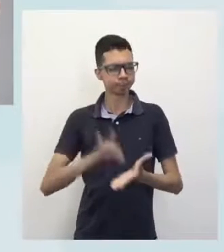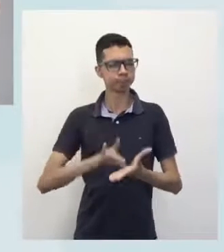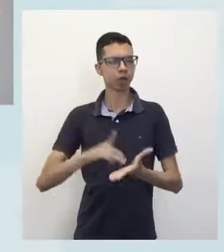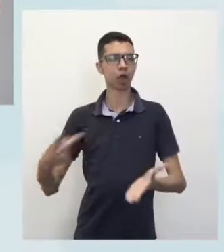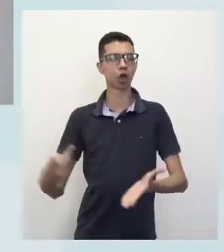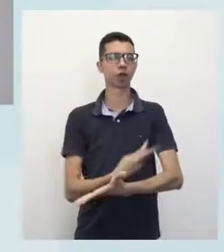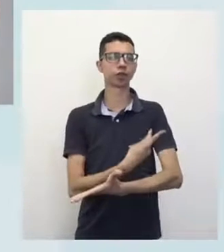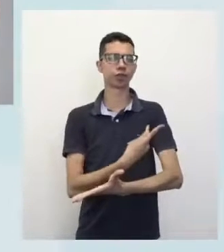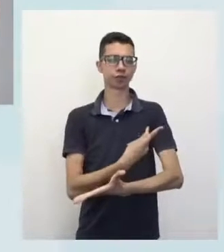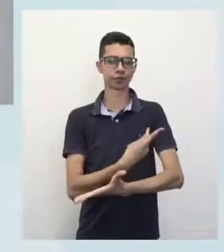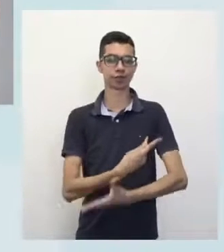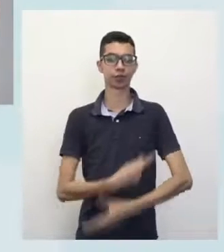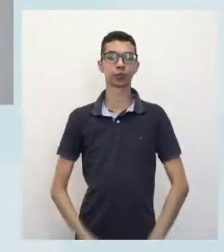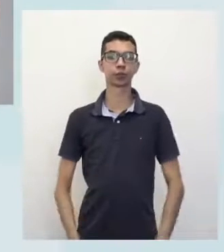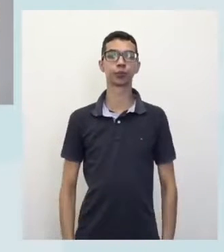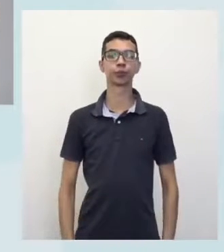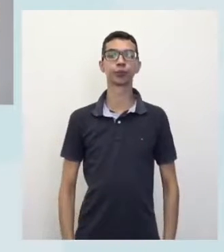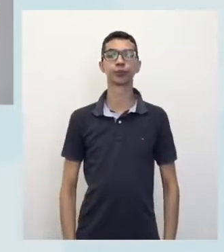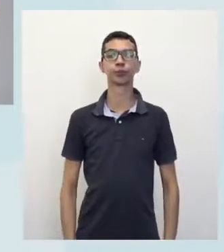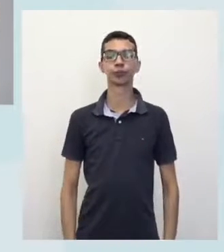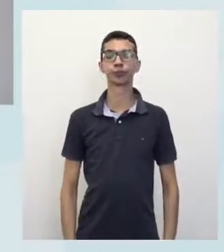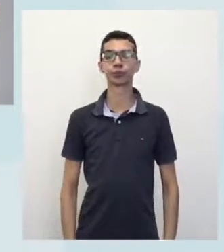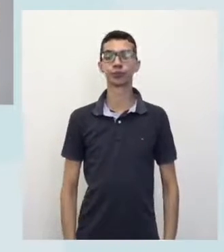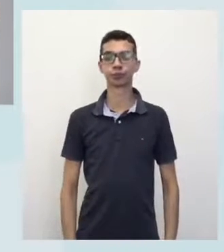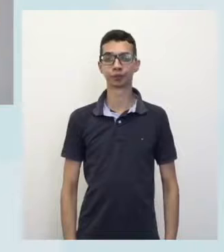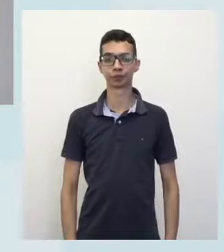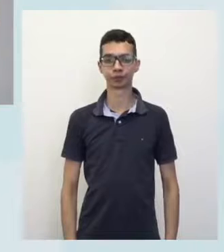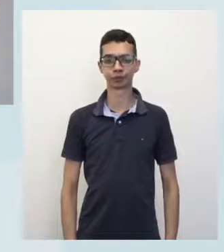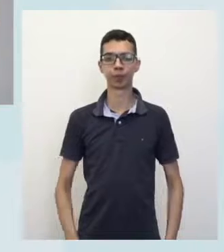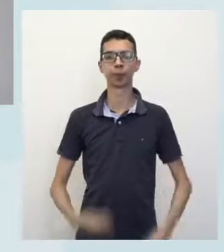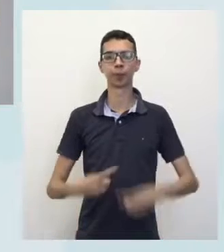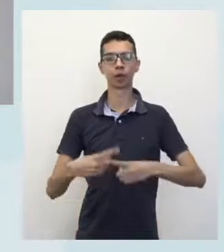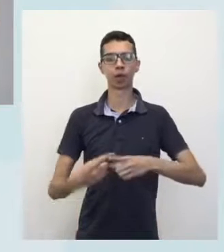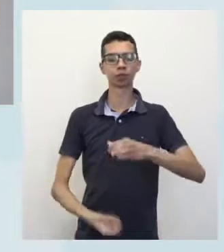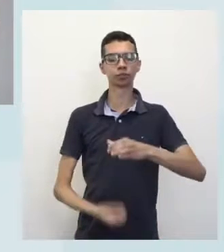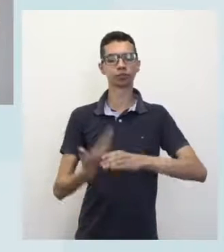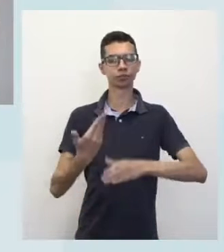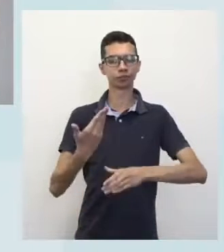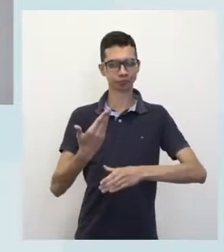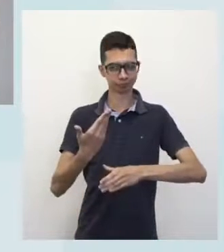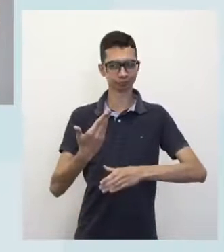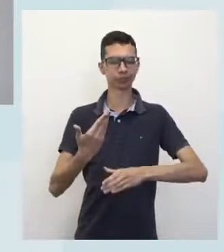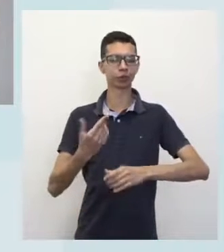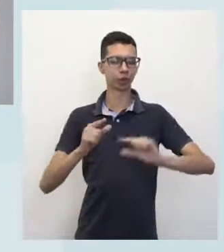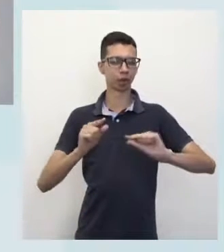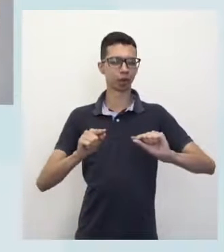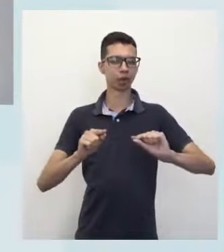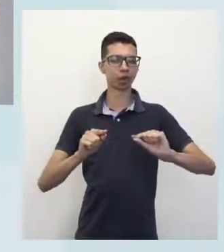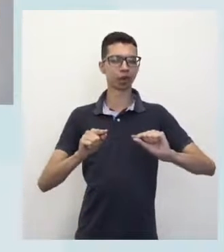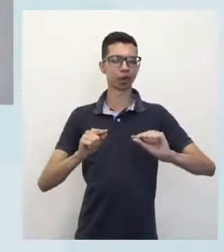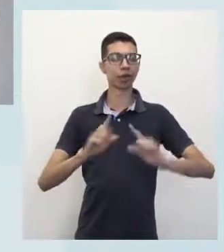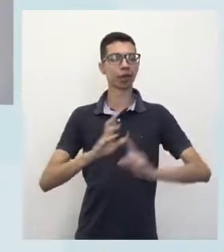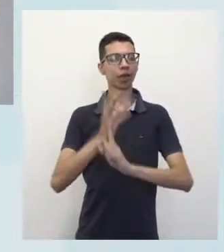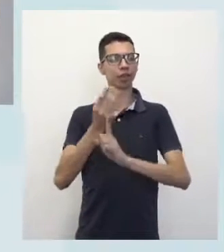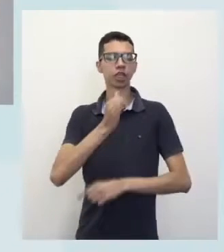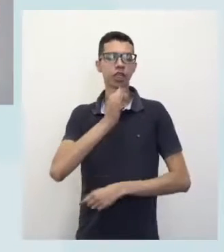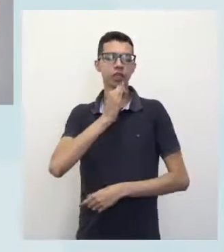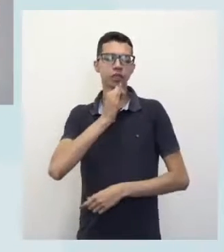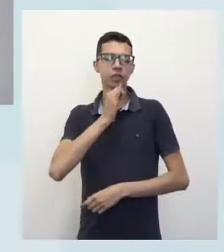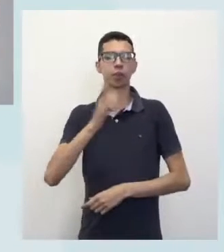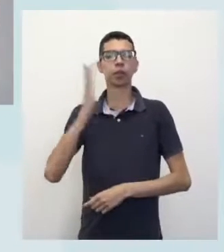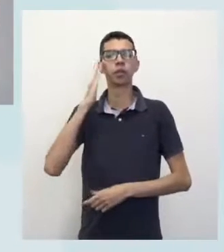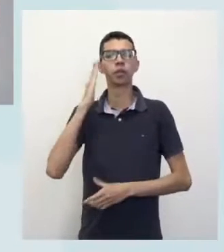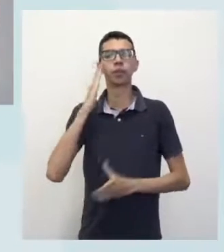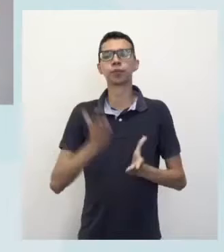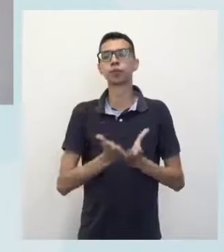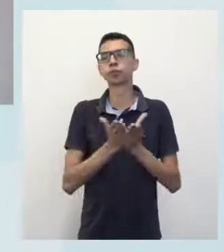acontecimentos que ficaram marcados na ou pela produção artística. Por exemplo, a música do filme Titanic, o hino da vitória que era